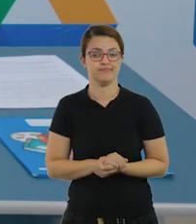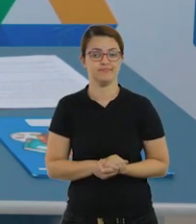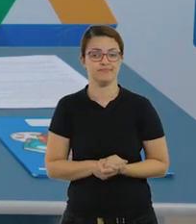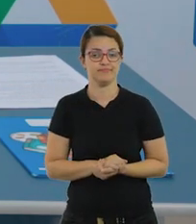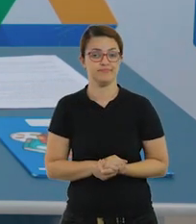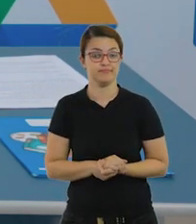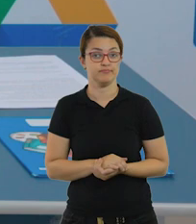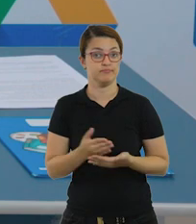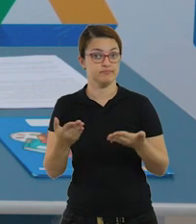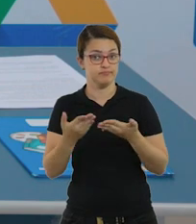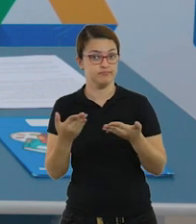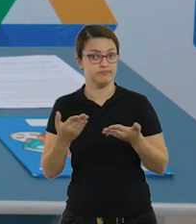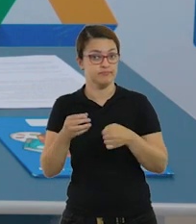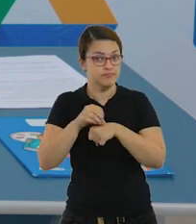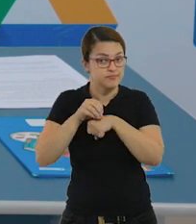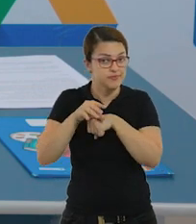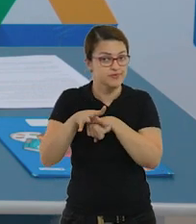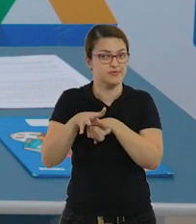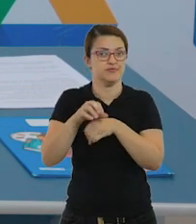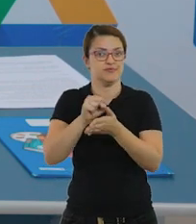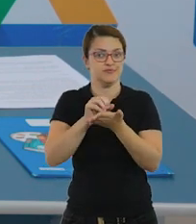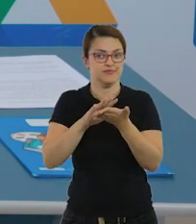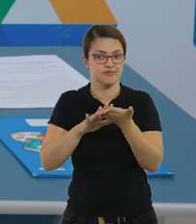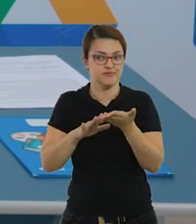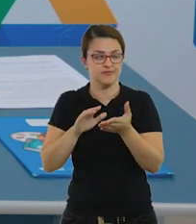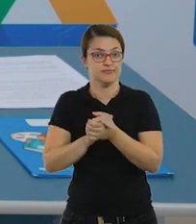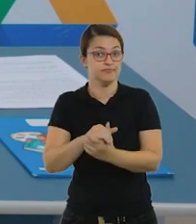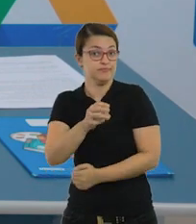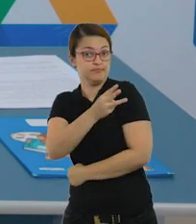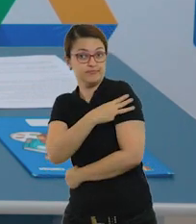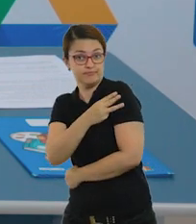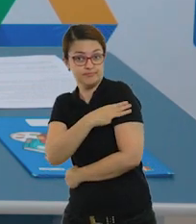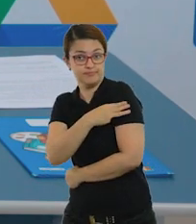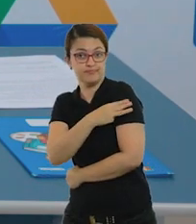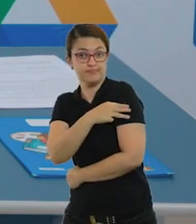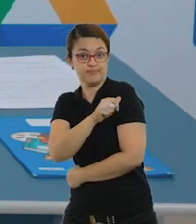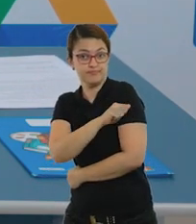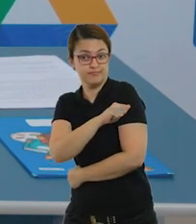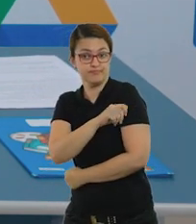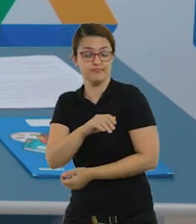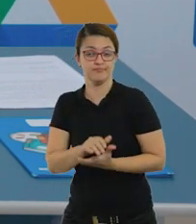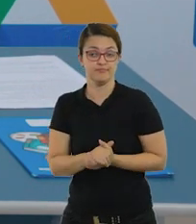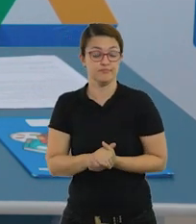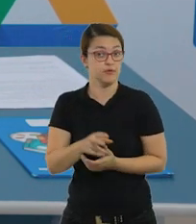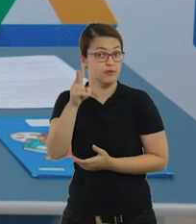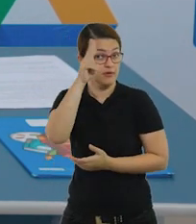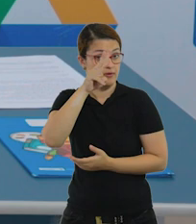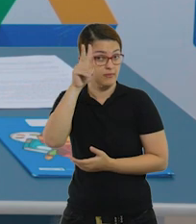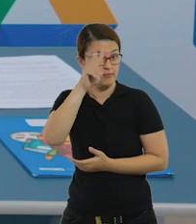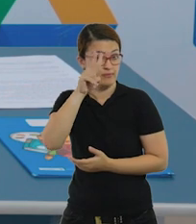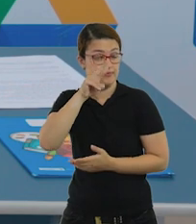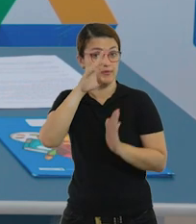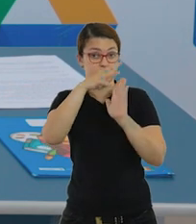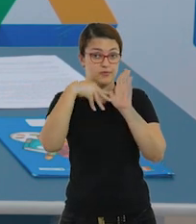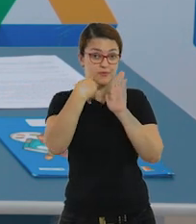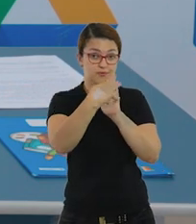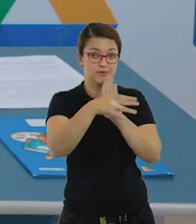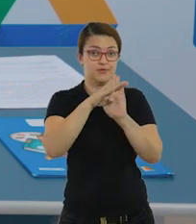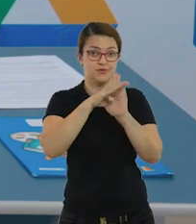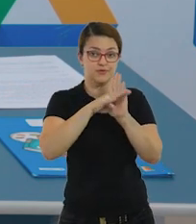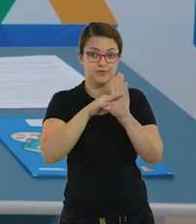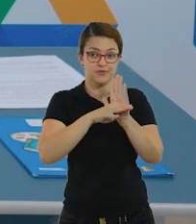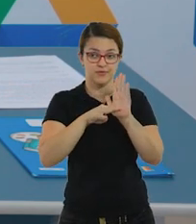Vou falar com vocês sobre as sugestões de atividades para os alunos do terceiro ano, tá? E só lembrando que o nosso quadro de rotinas, ele